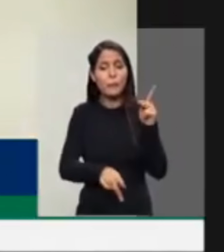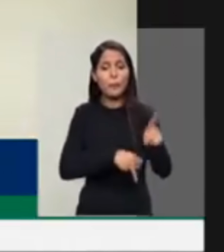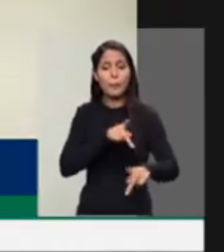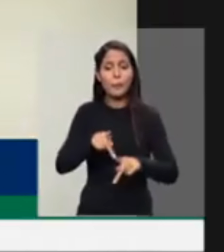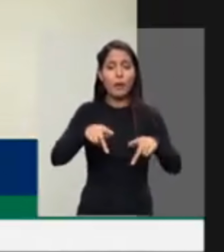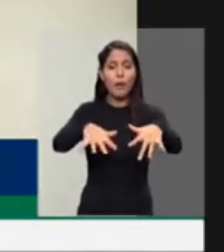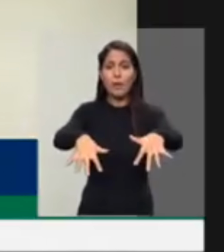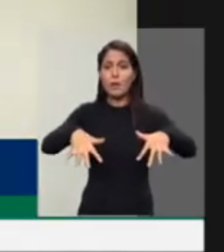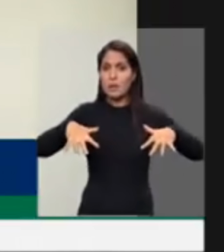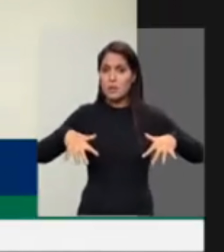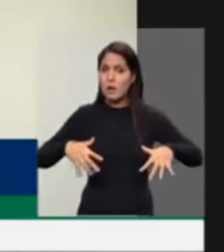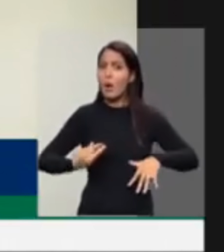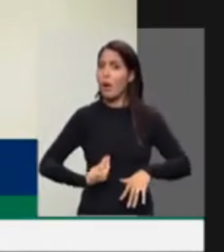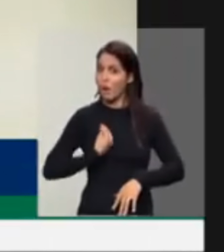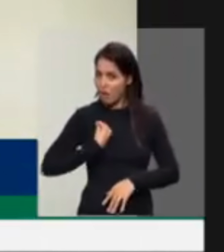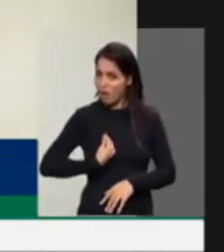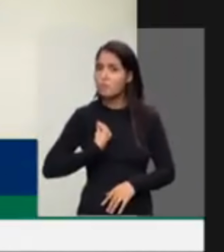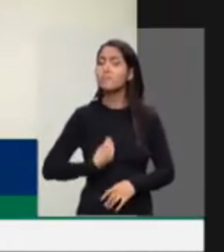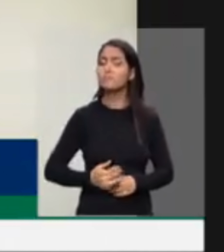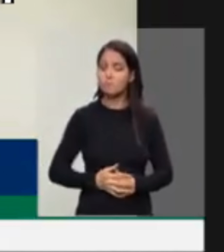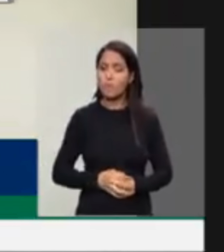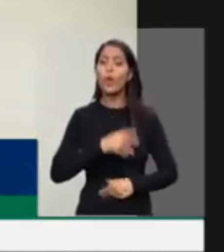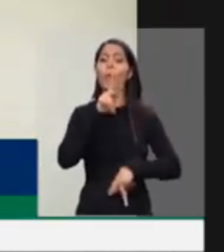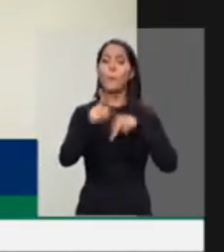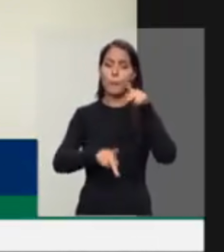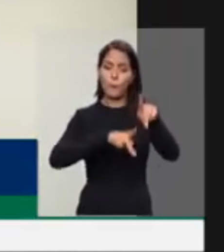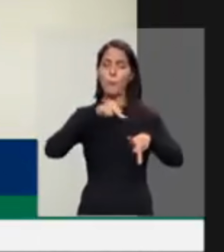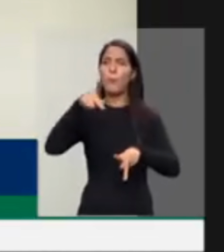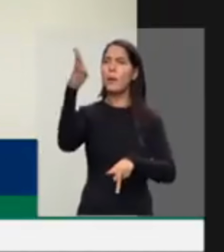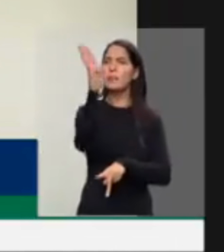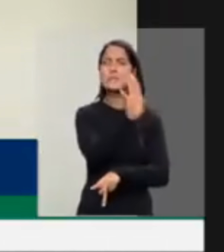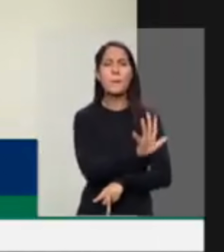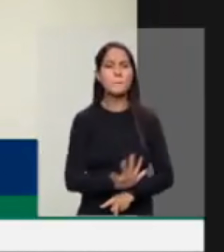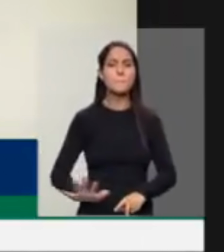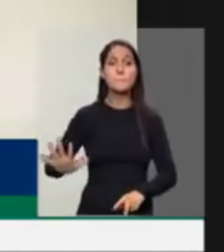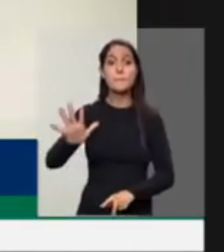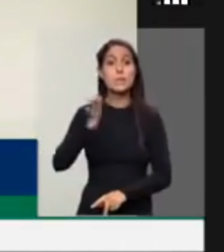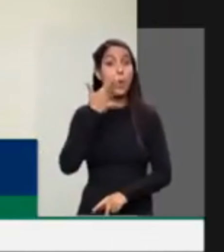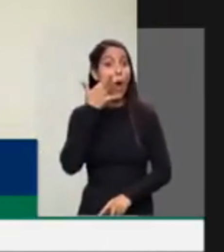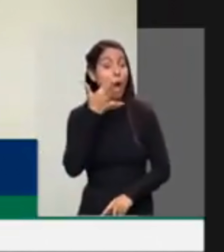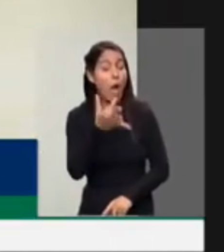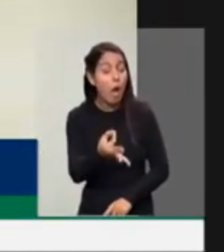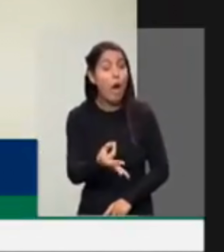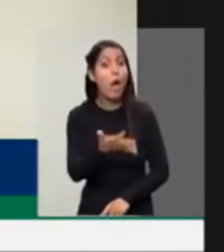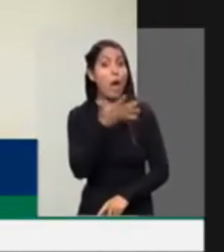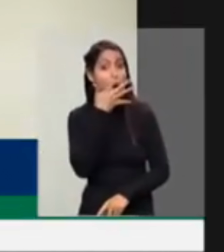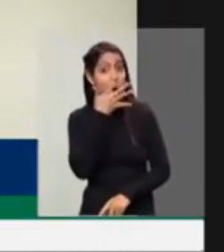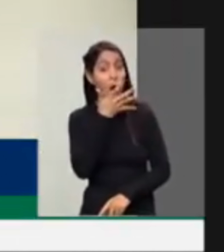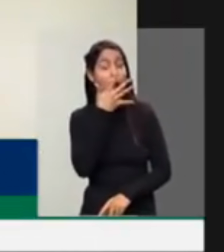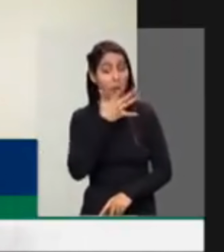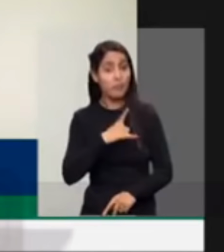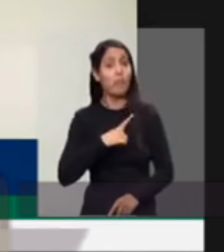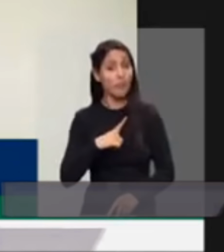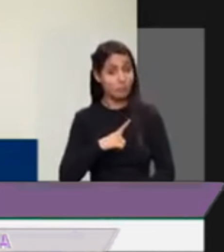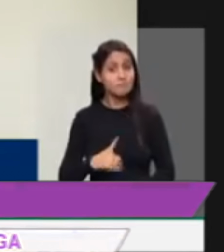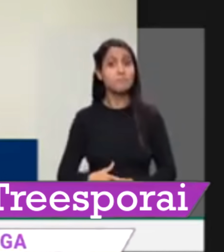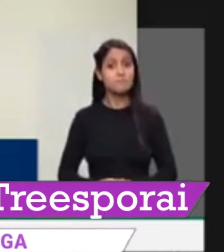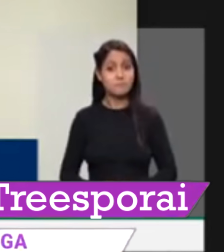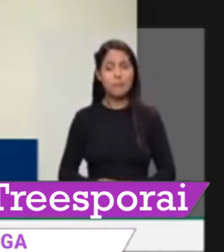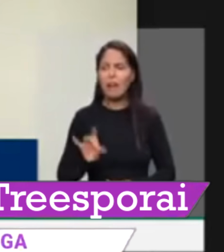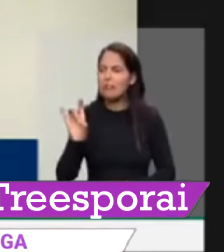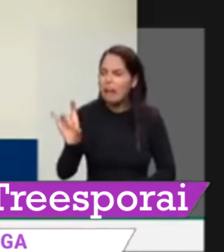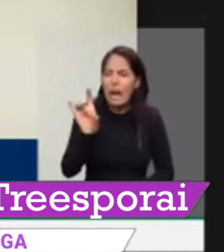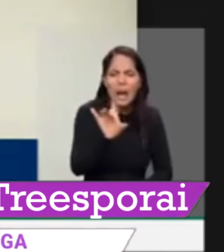sessões da Câmara estão tendo. Isso significa que o povo brasileiro está acompanhando, está assistindo, está vendo a atuação de